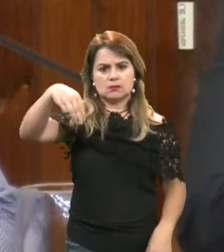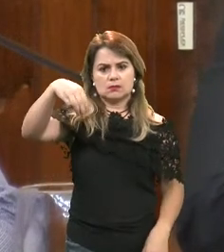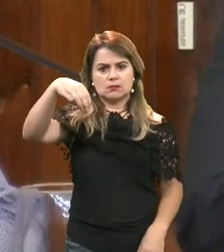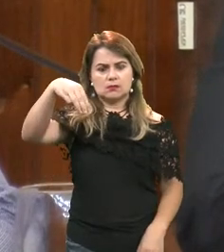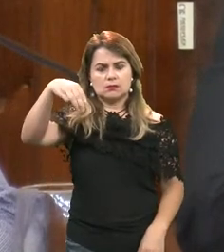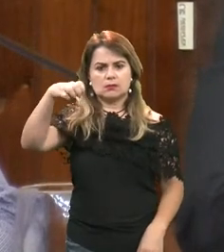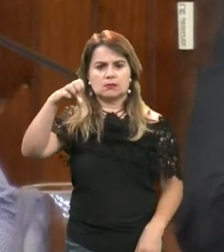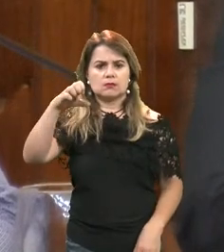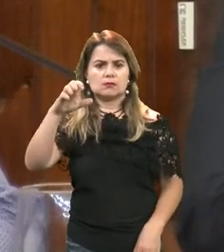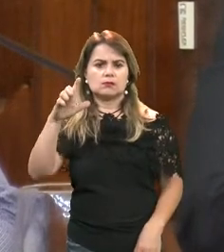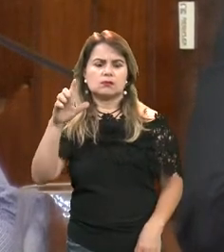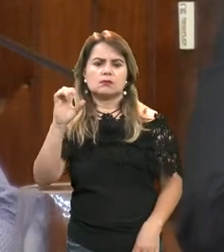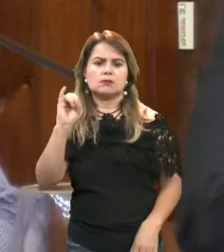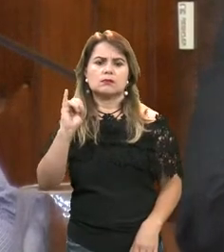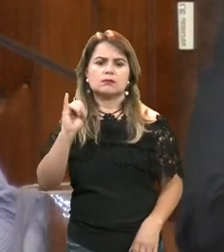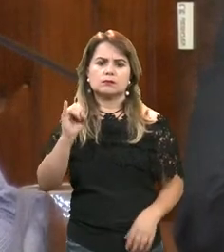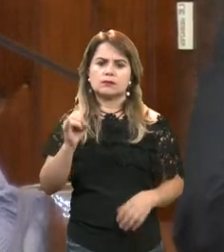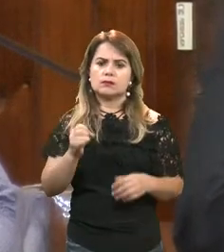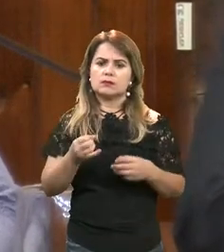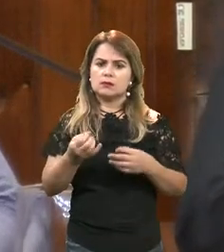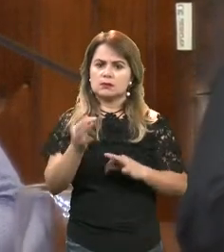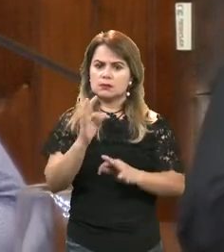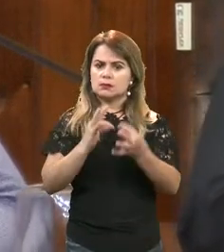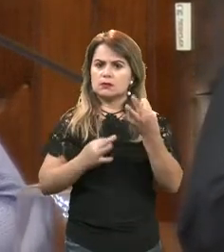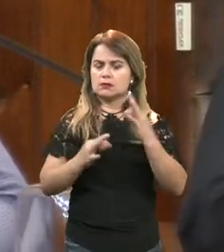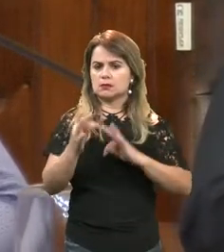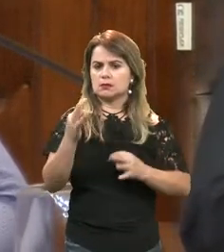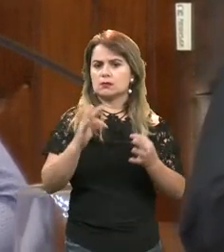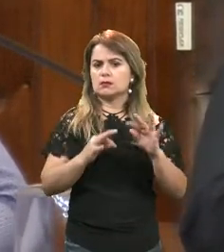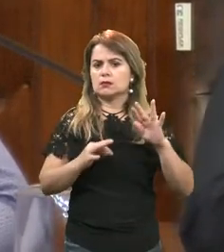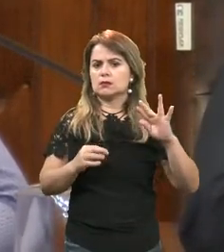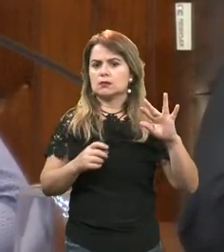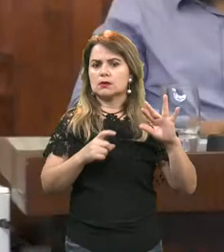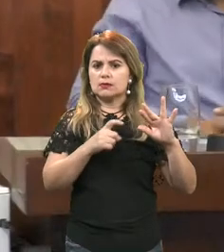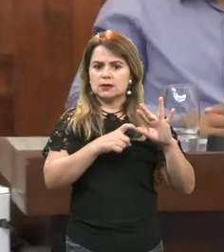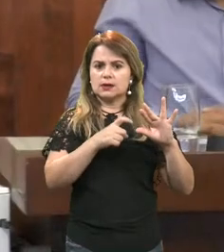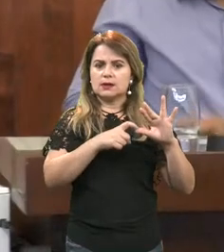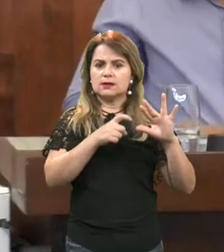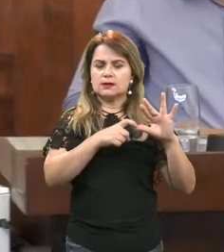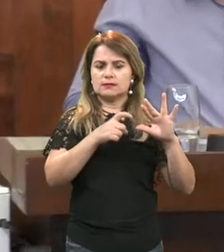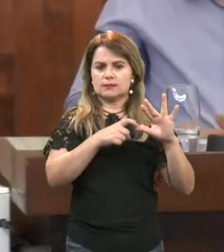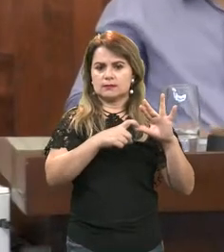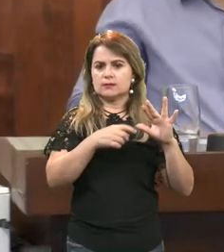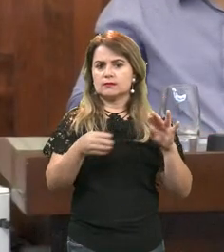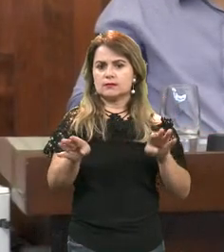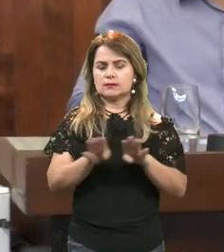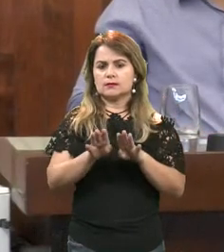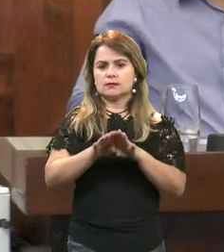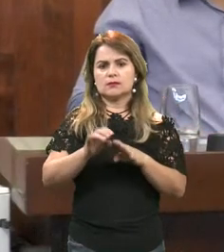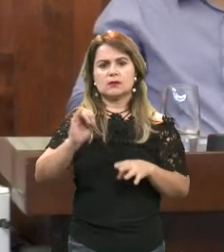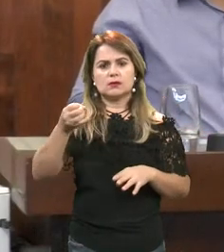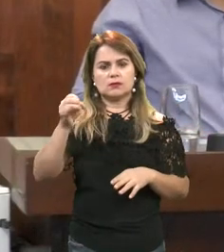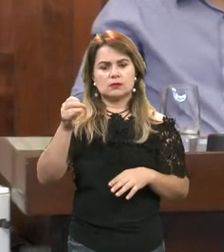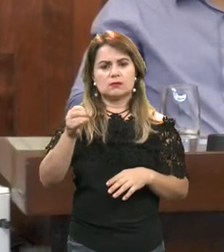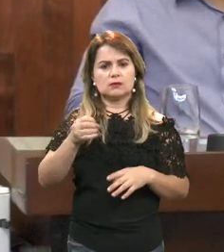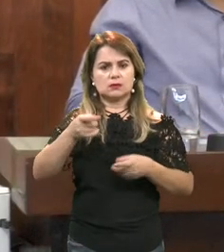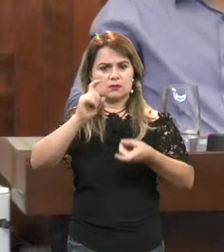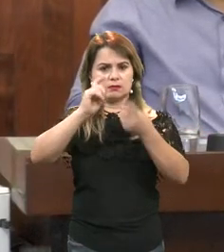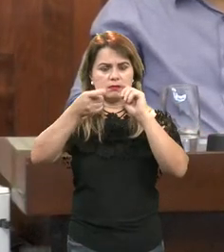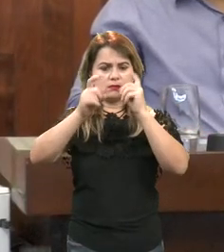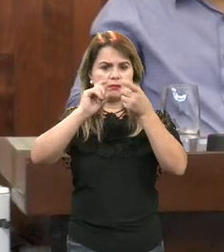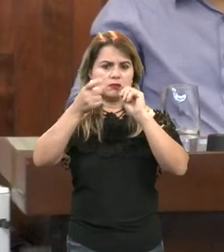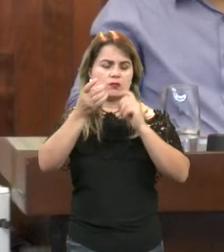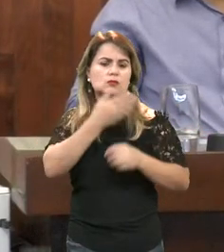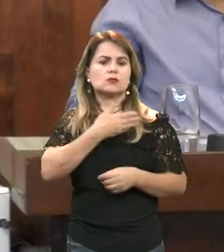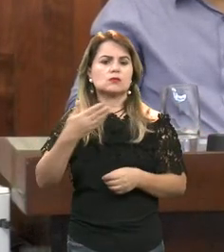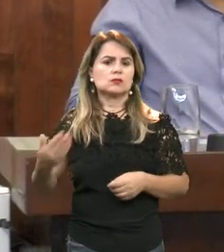primeiro seminário de cannabis medicinal e, aproveitando essa audiência pública, com a transmissão ao vivo pela TV